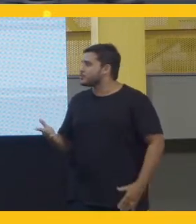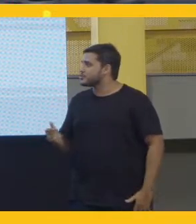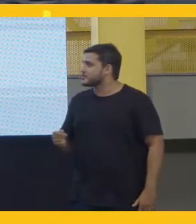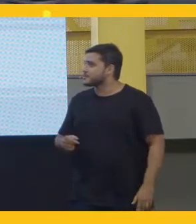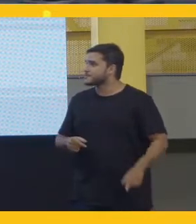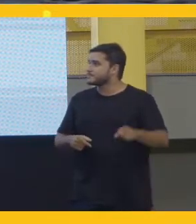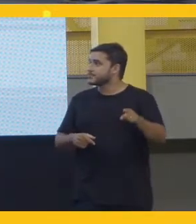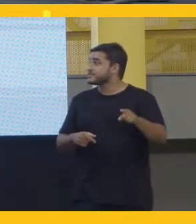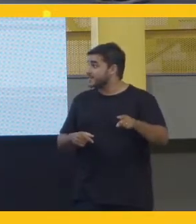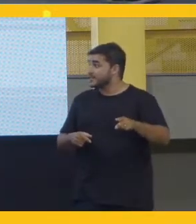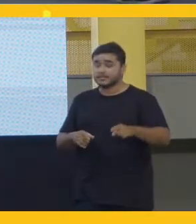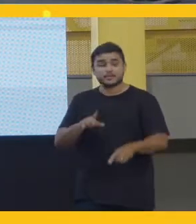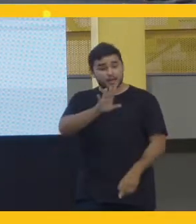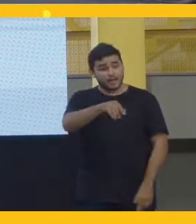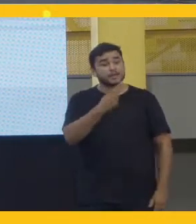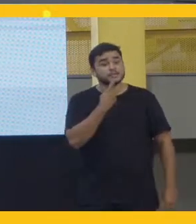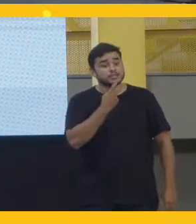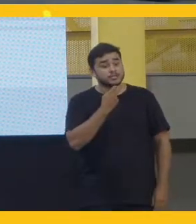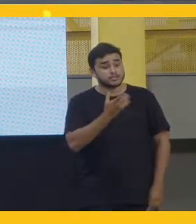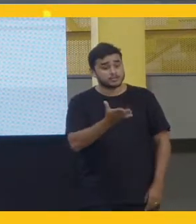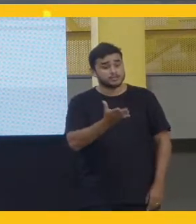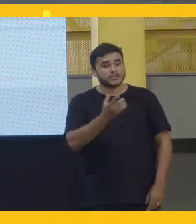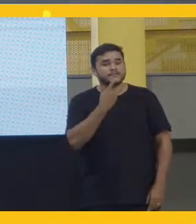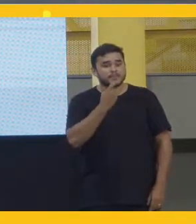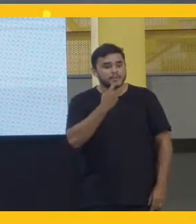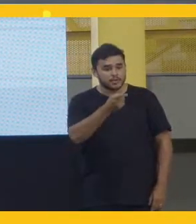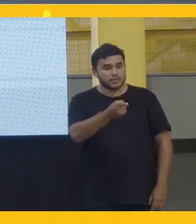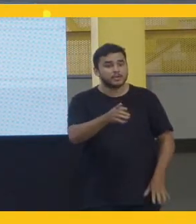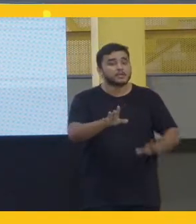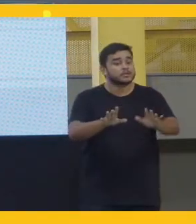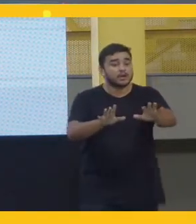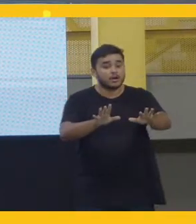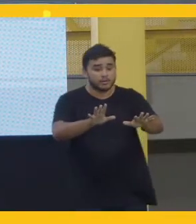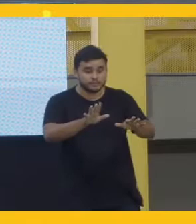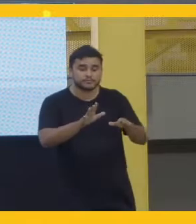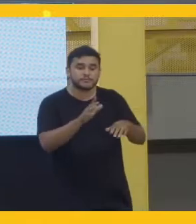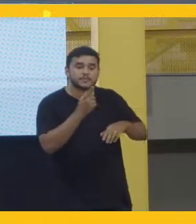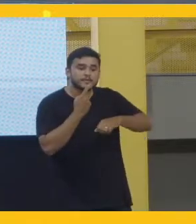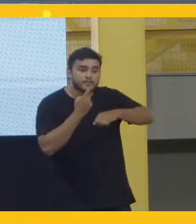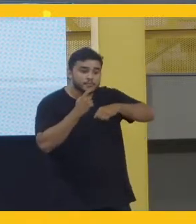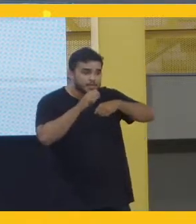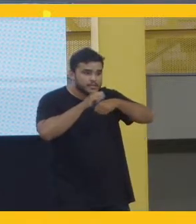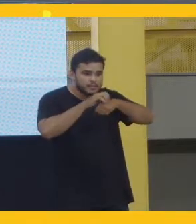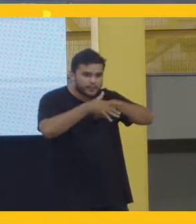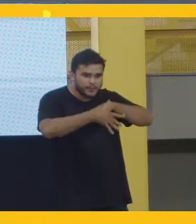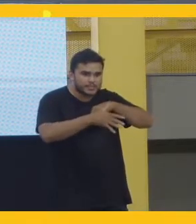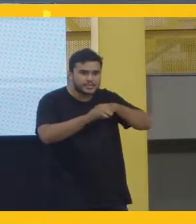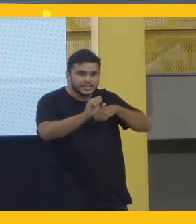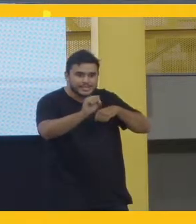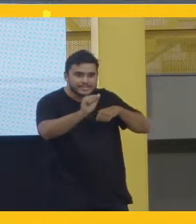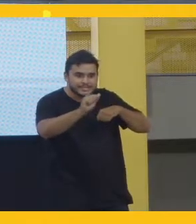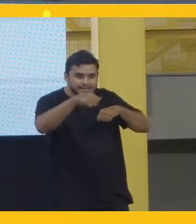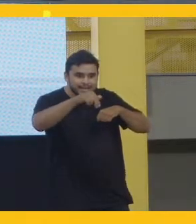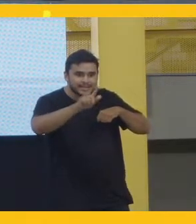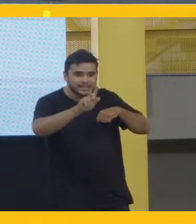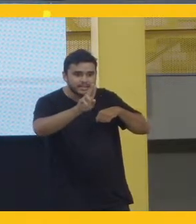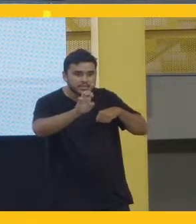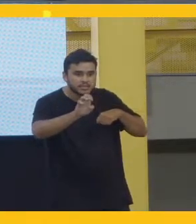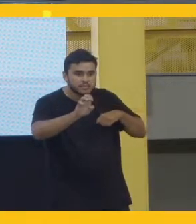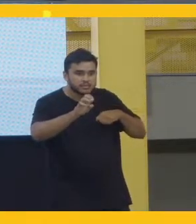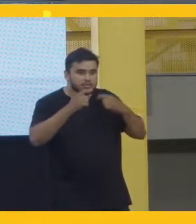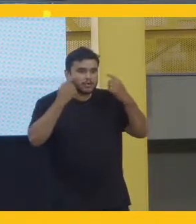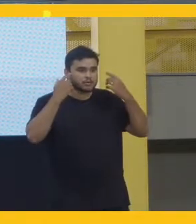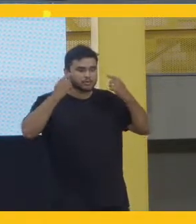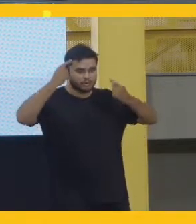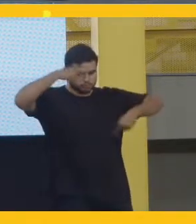Ali é sangue. É. Quando você fecha os olhos e tem muito sol no